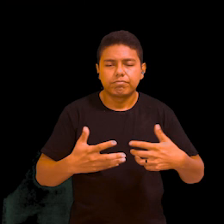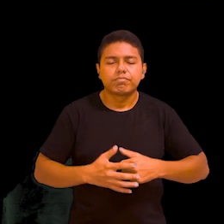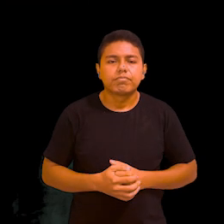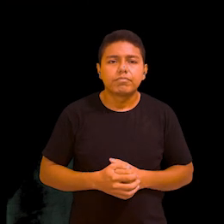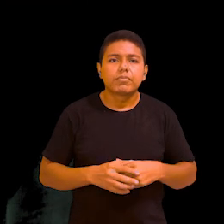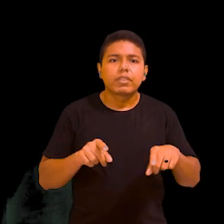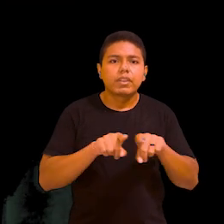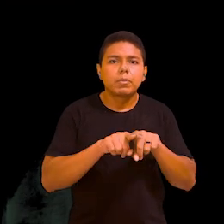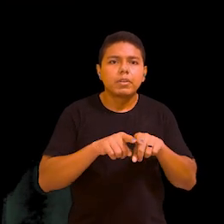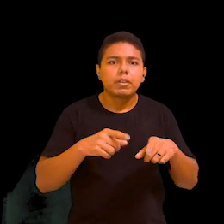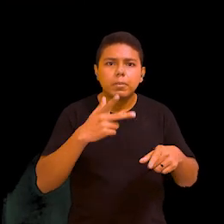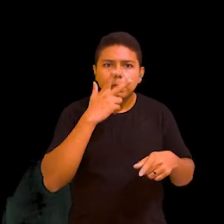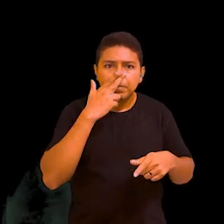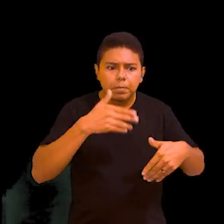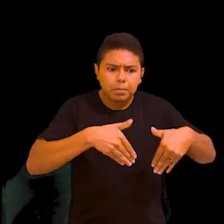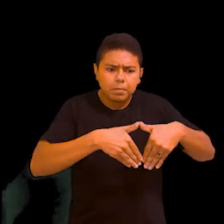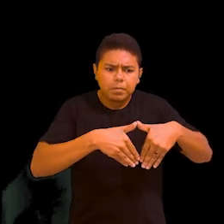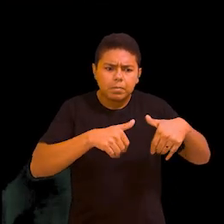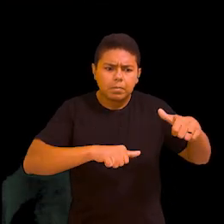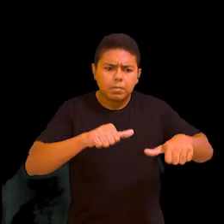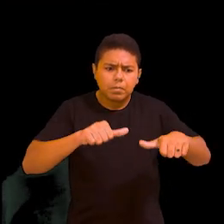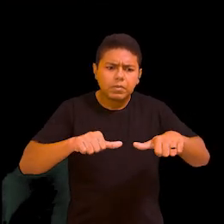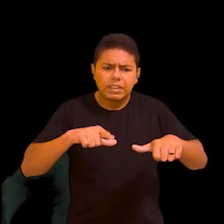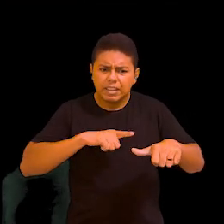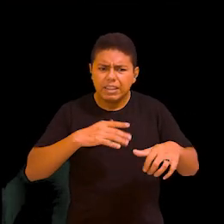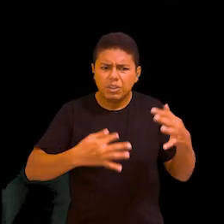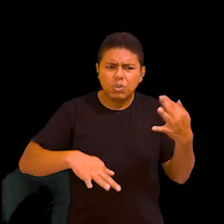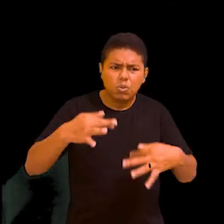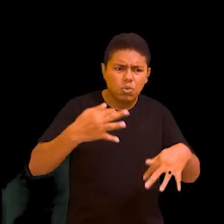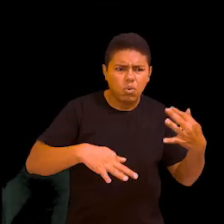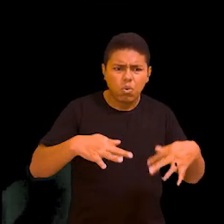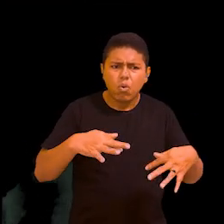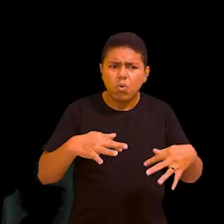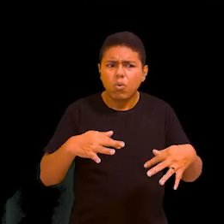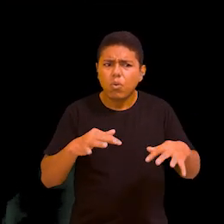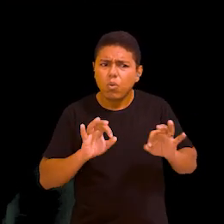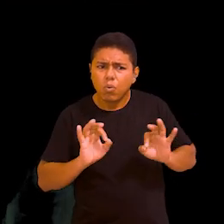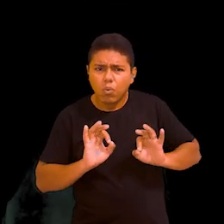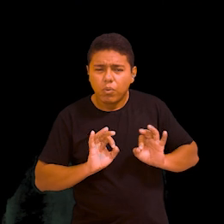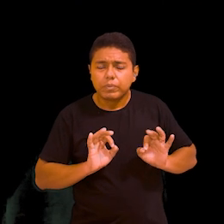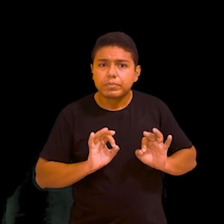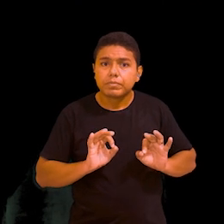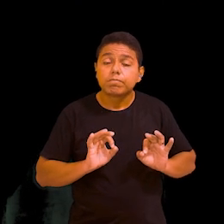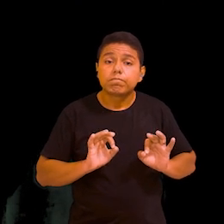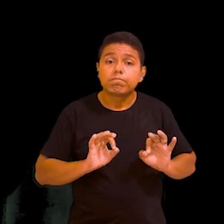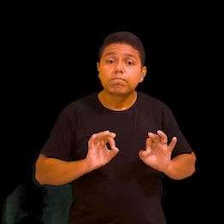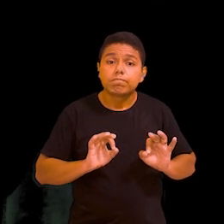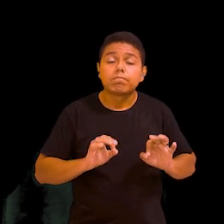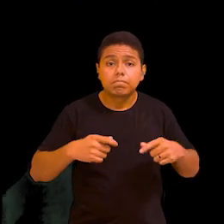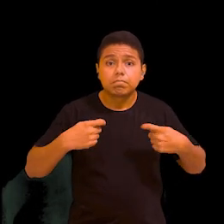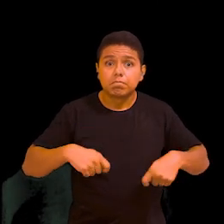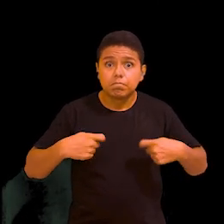humano. Examinar o abdômen, verificando a condição do útero e a existência de dor à sua